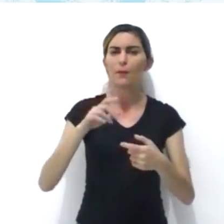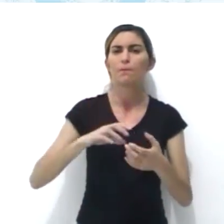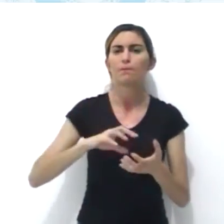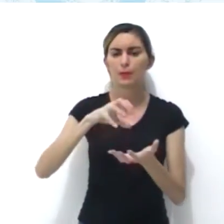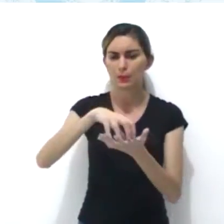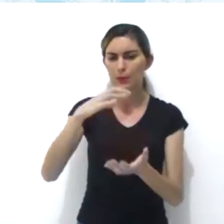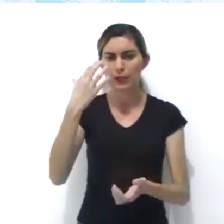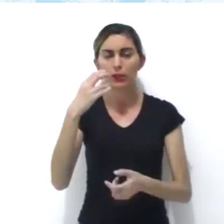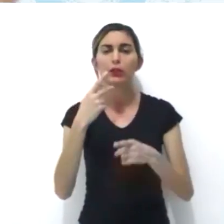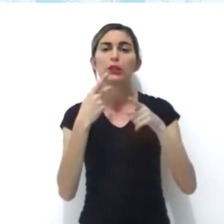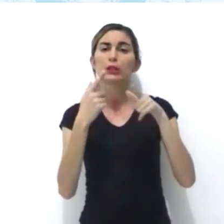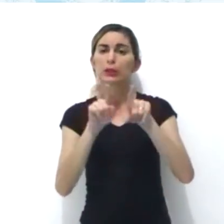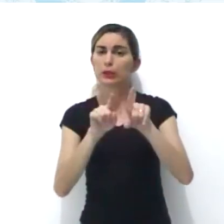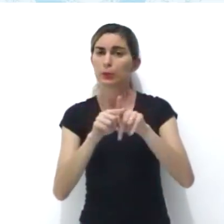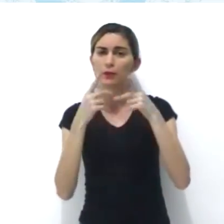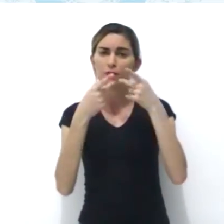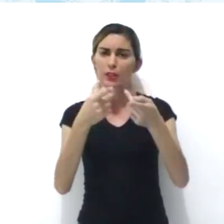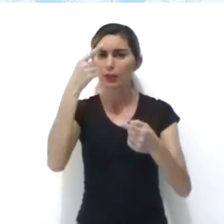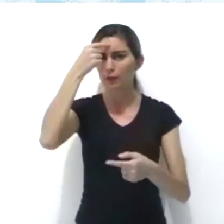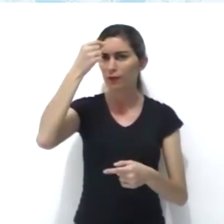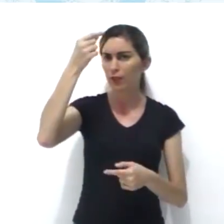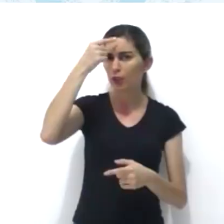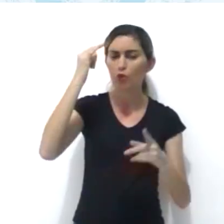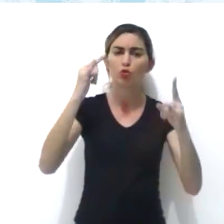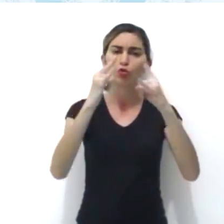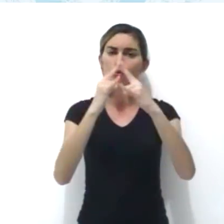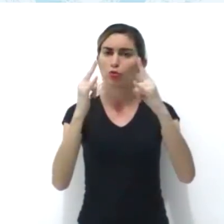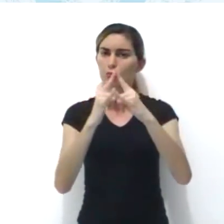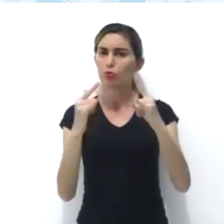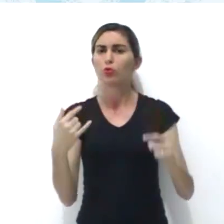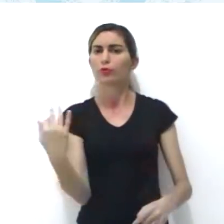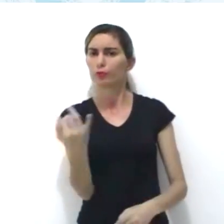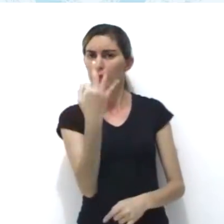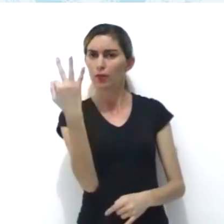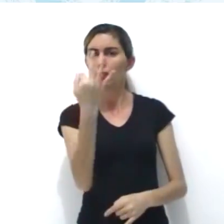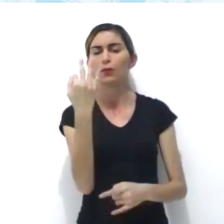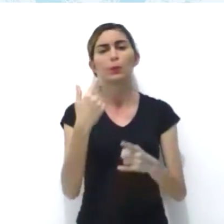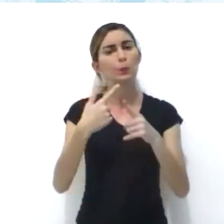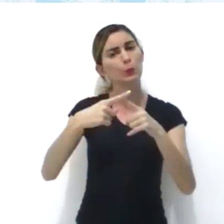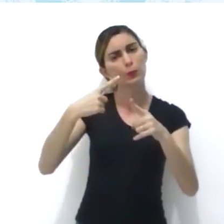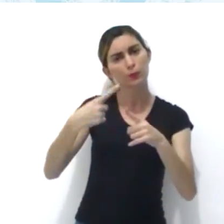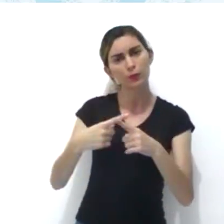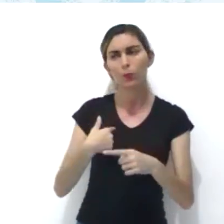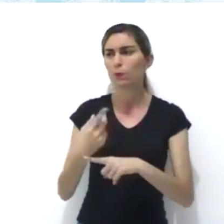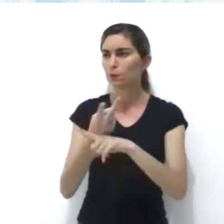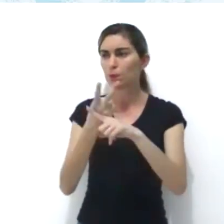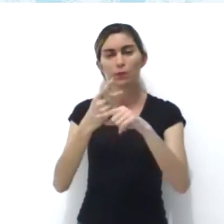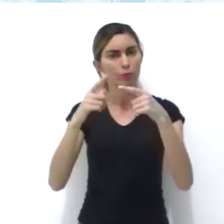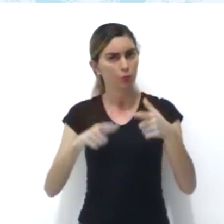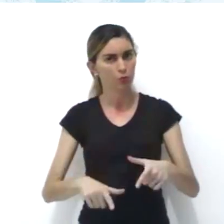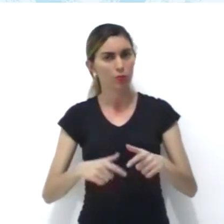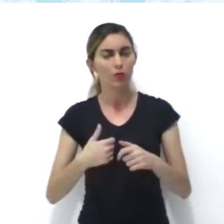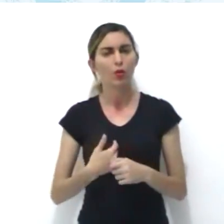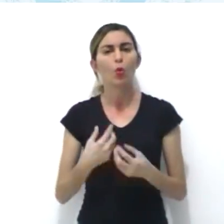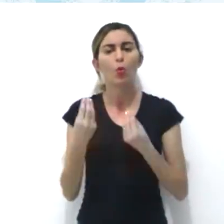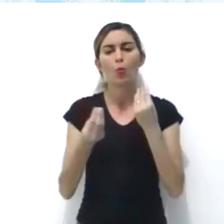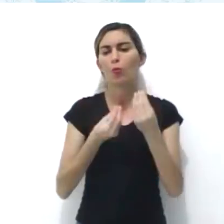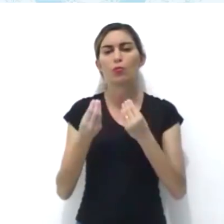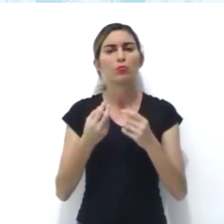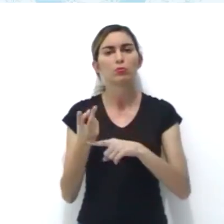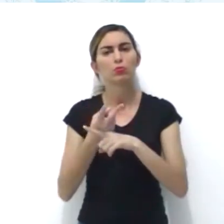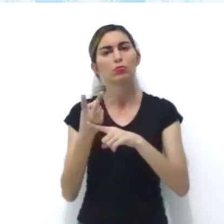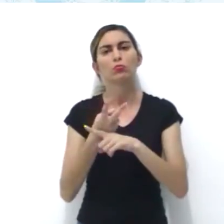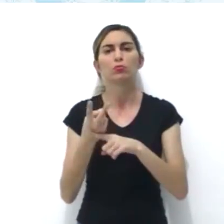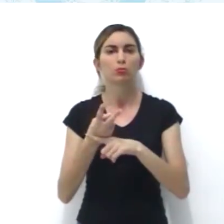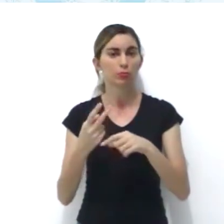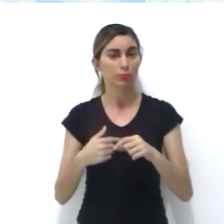até lá. E também as visitas às universidades e aos institutos federais. Por que eu tenho que procurar esses locais? Não é que eu